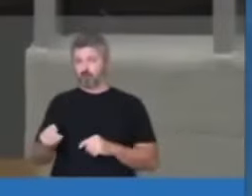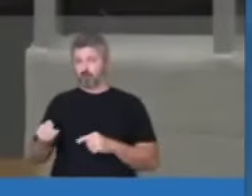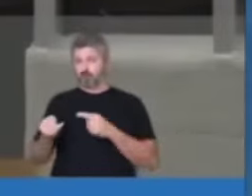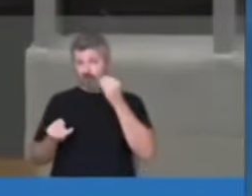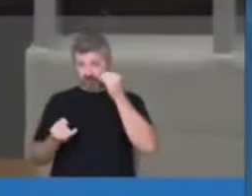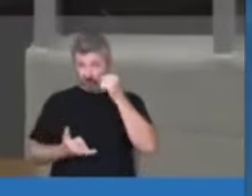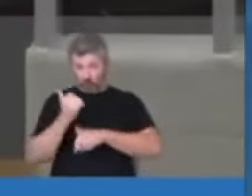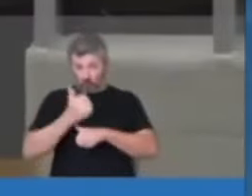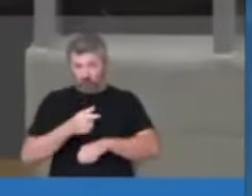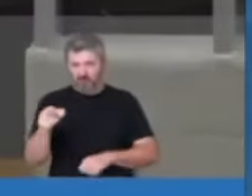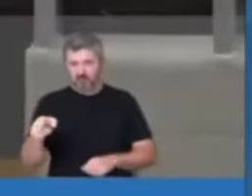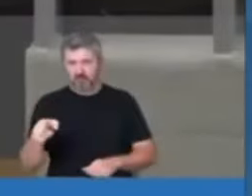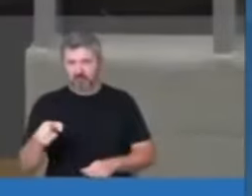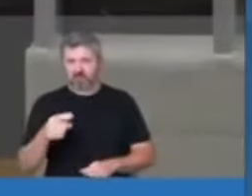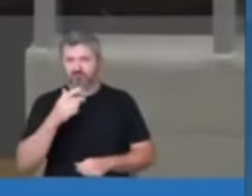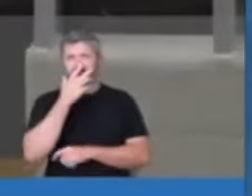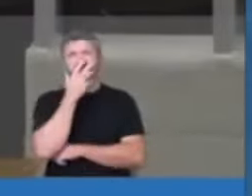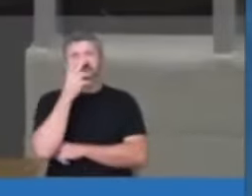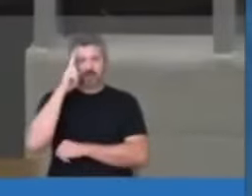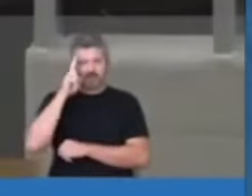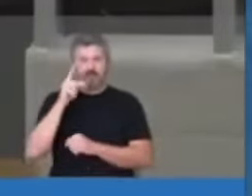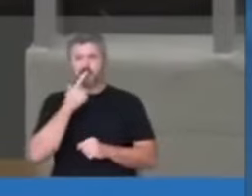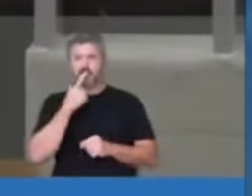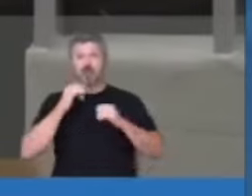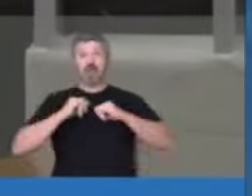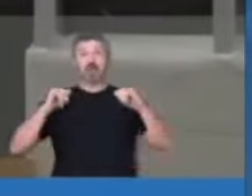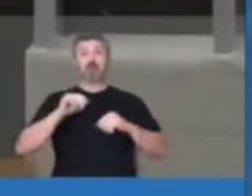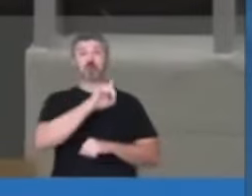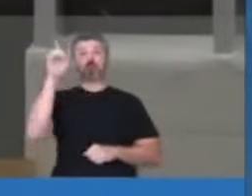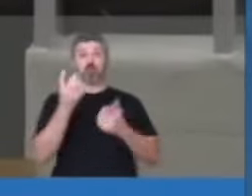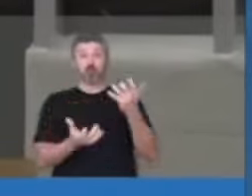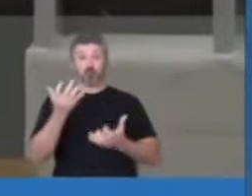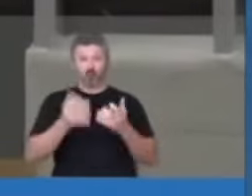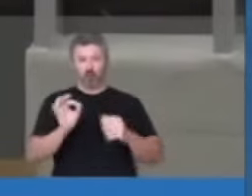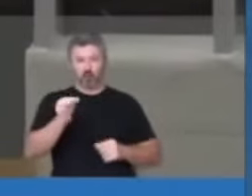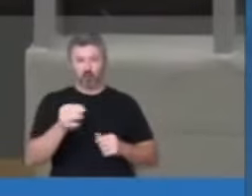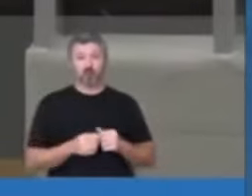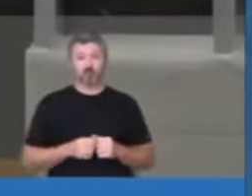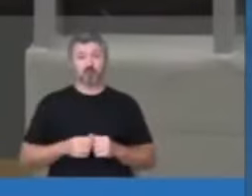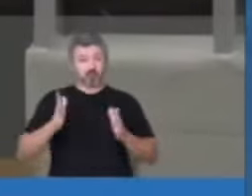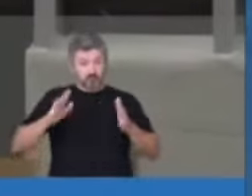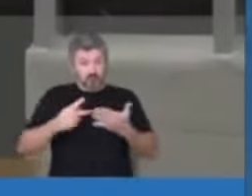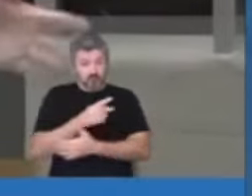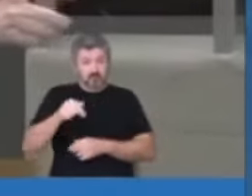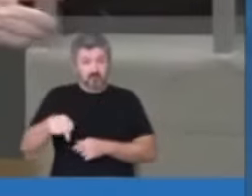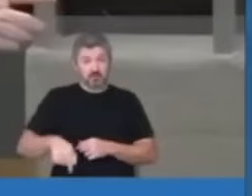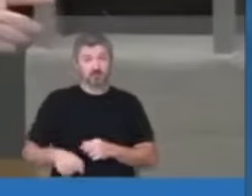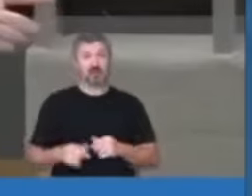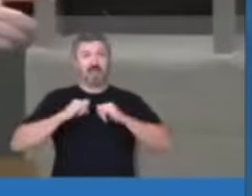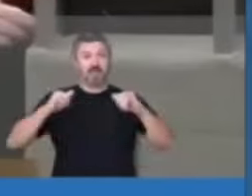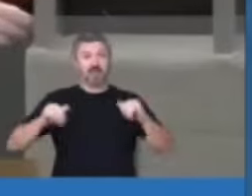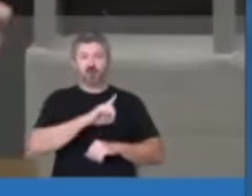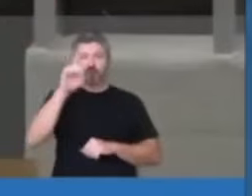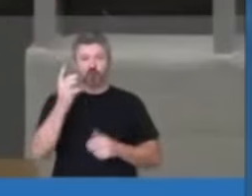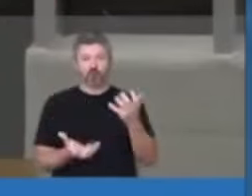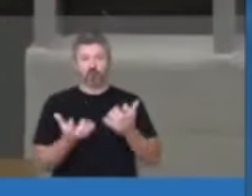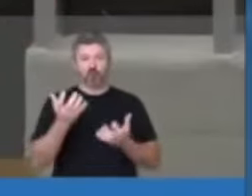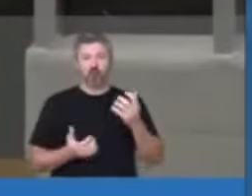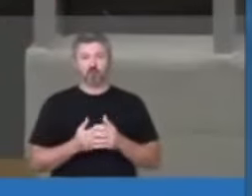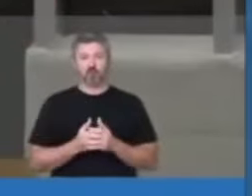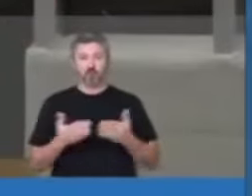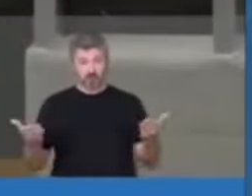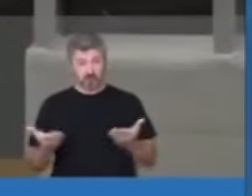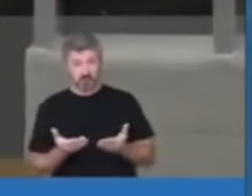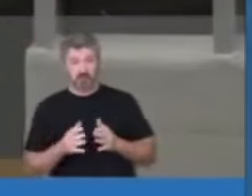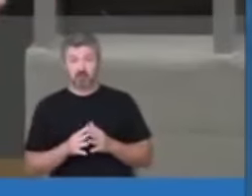golpe isso mexer aquele momento onde tive uma campanha do dia do fogo já tinha aqui campanha do dia do fogo e agora nós